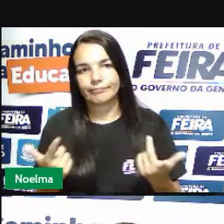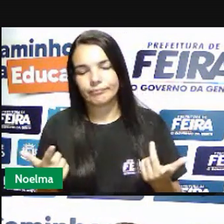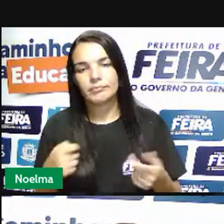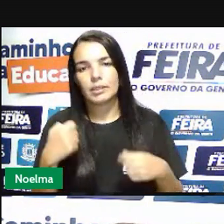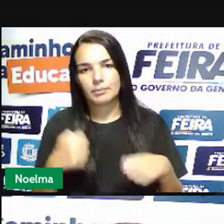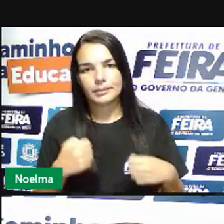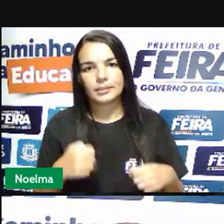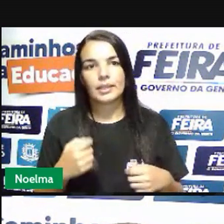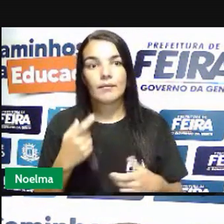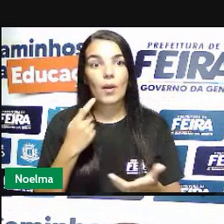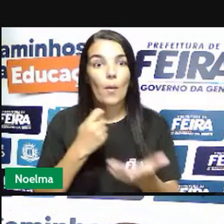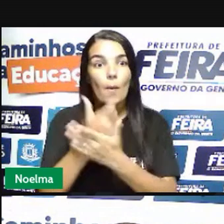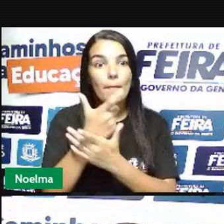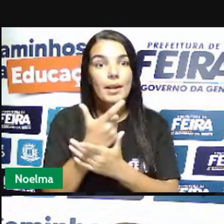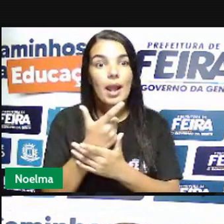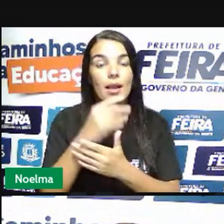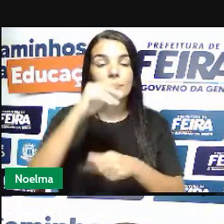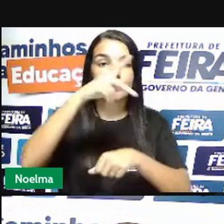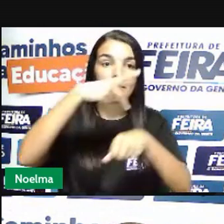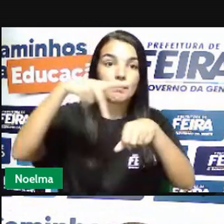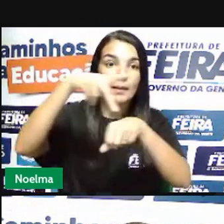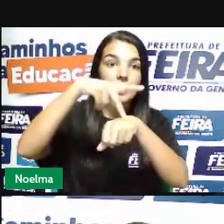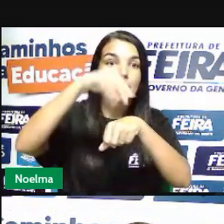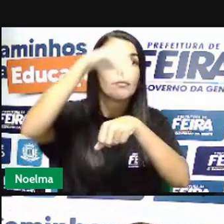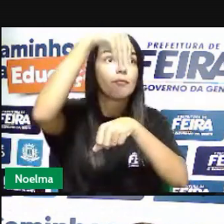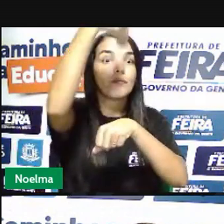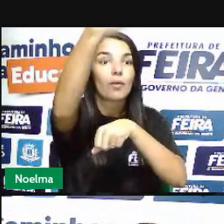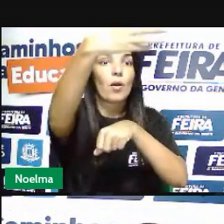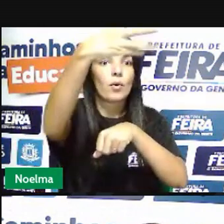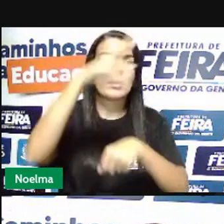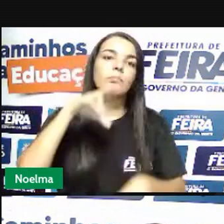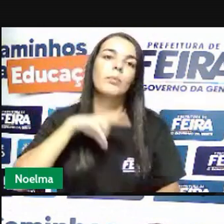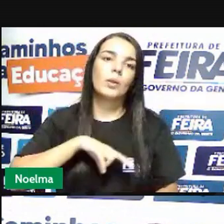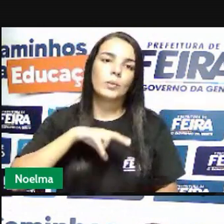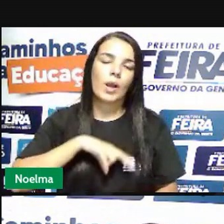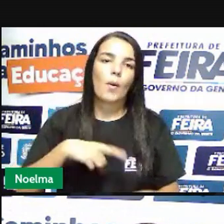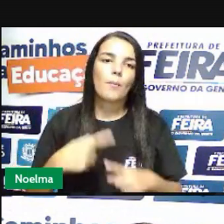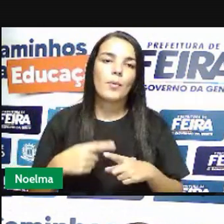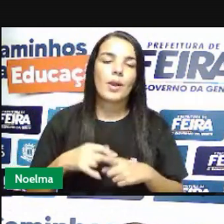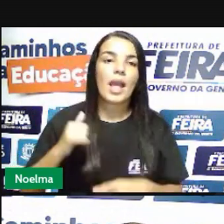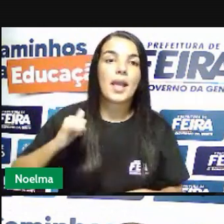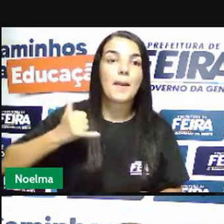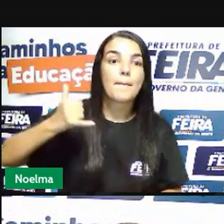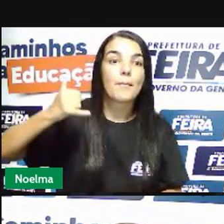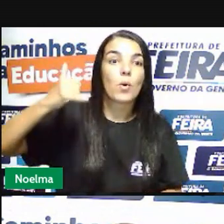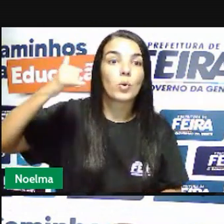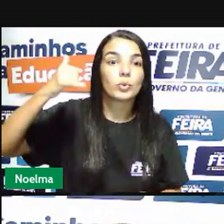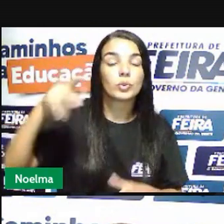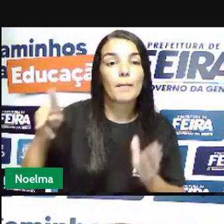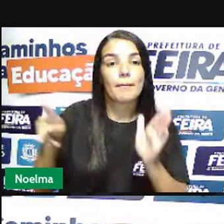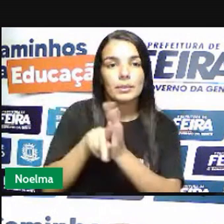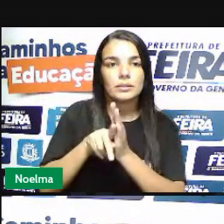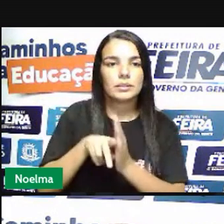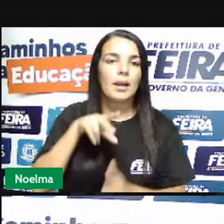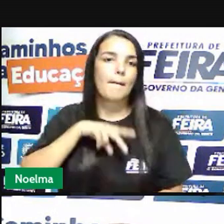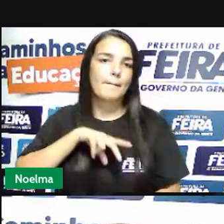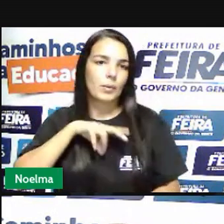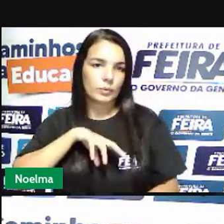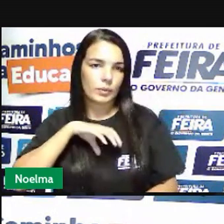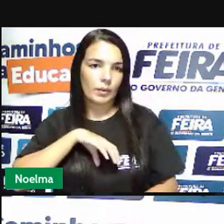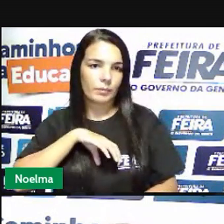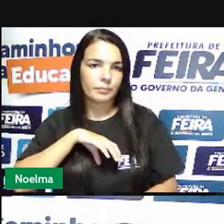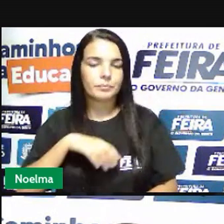aí a mercadoria era altíssima e a arrecadação de impostos aí da coroa também seria maior,